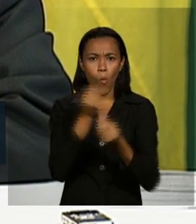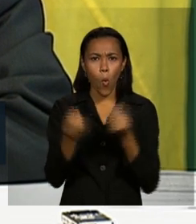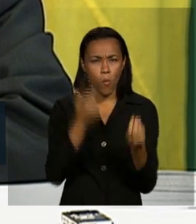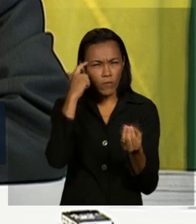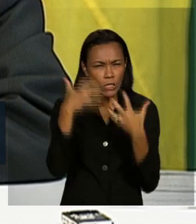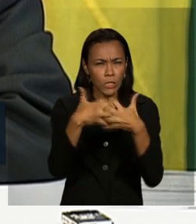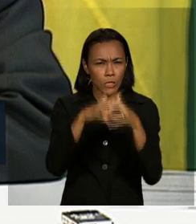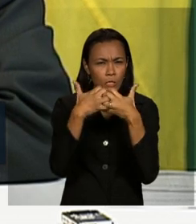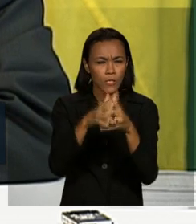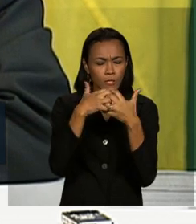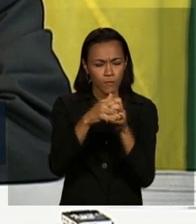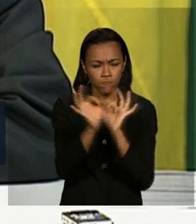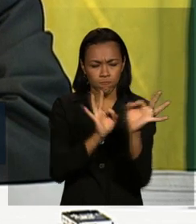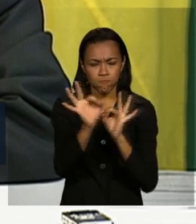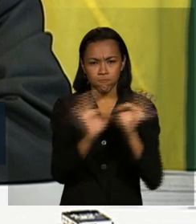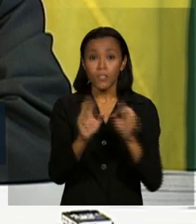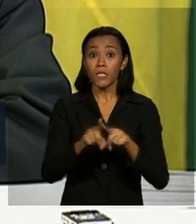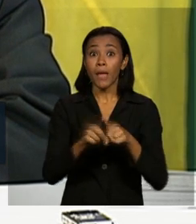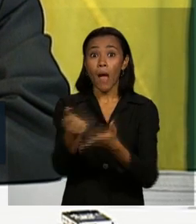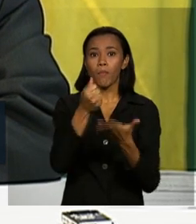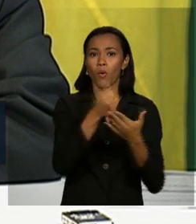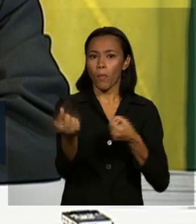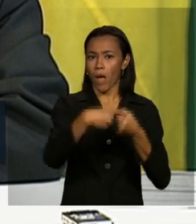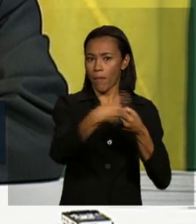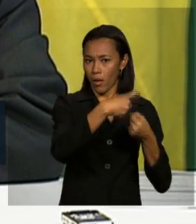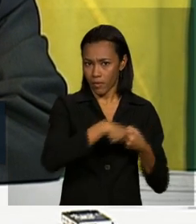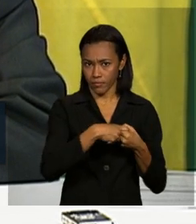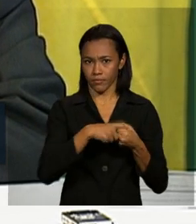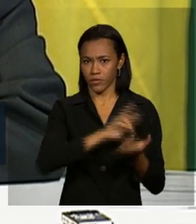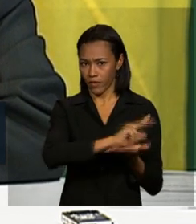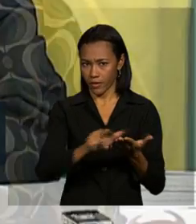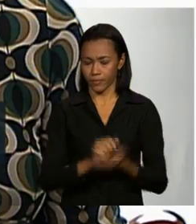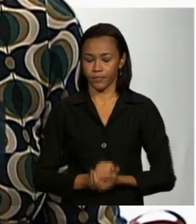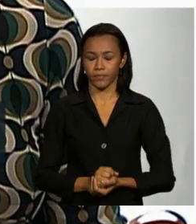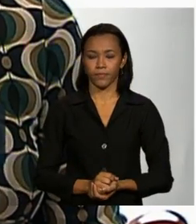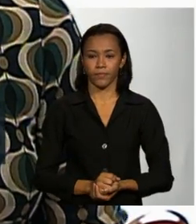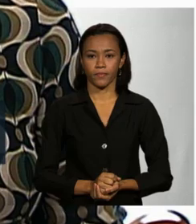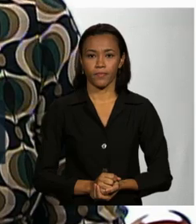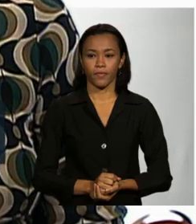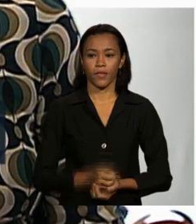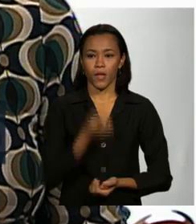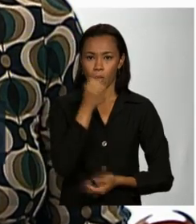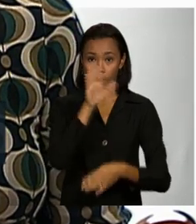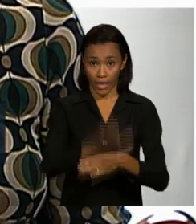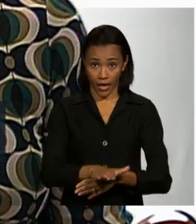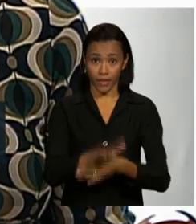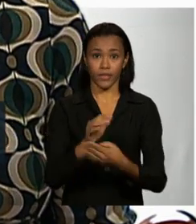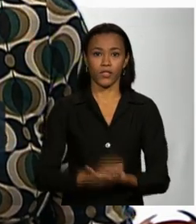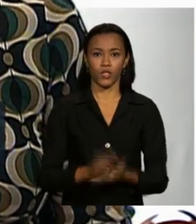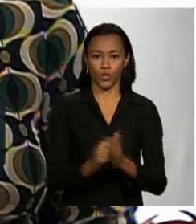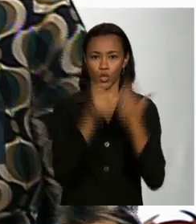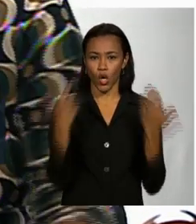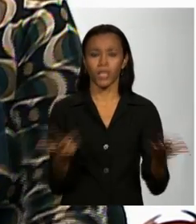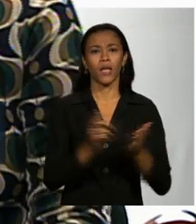racionalidade e de integração dos modos de transporte Ministro eh Boa tarde lua cota do Jornal